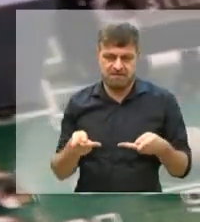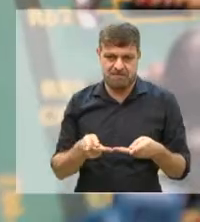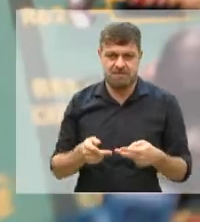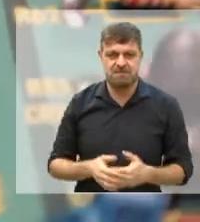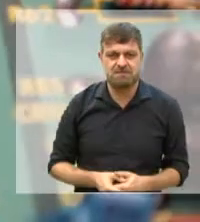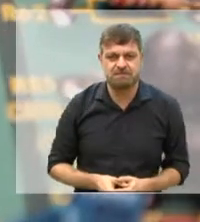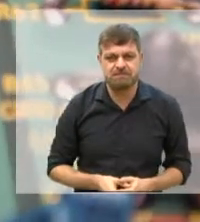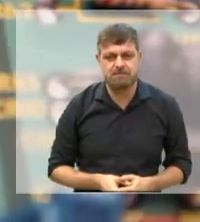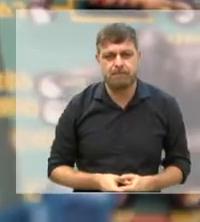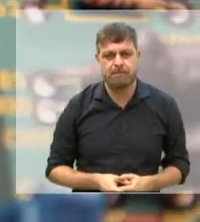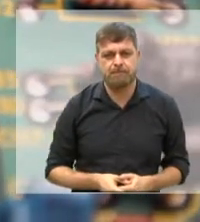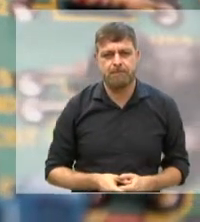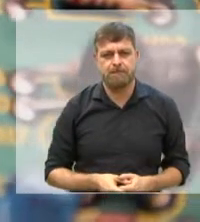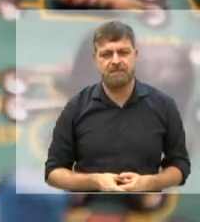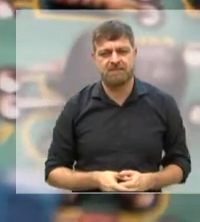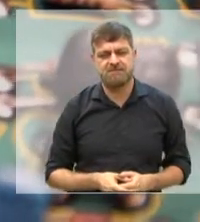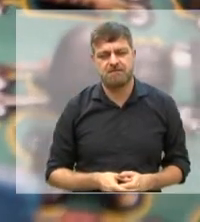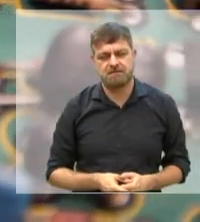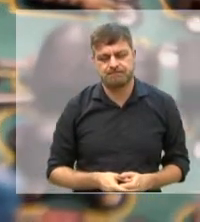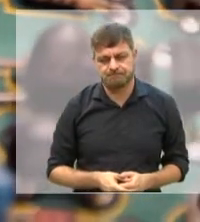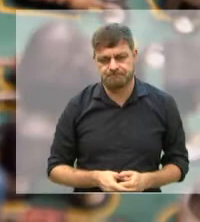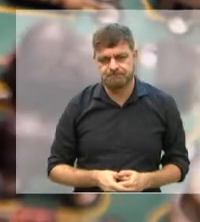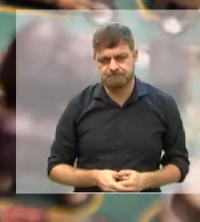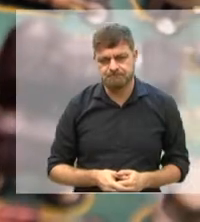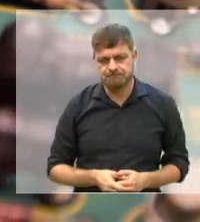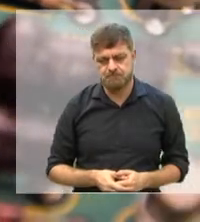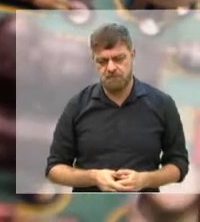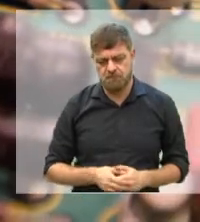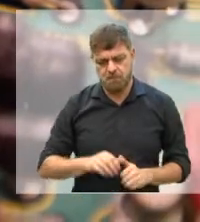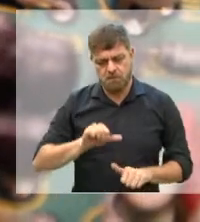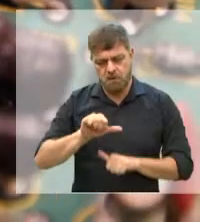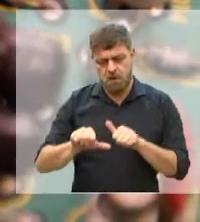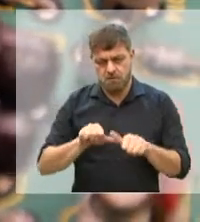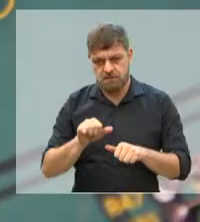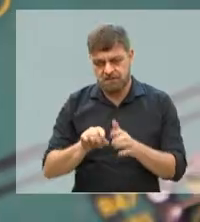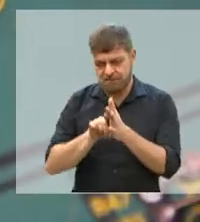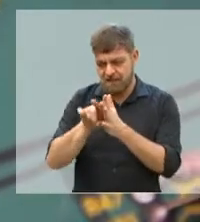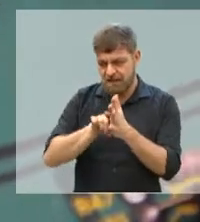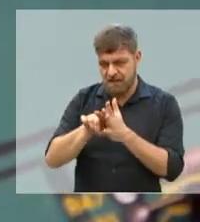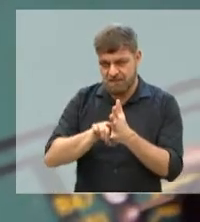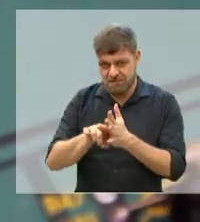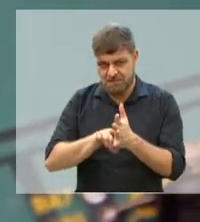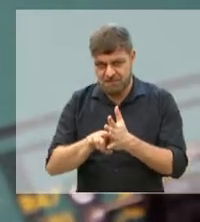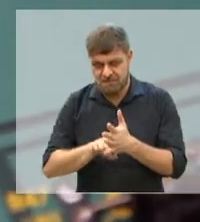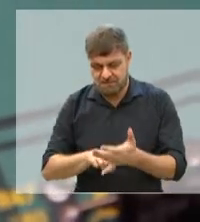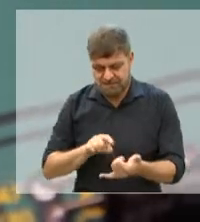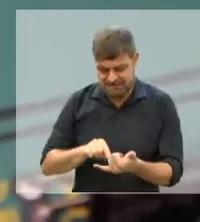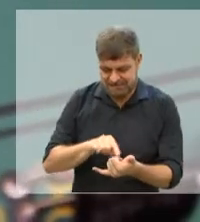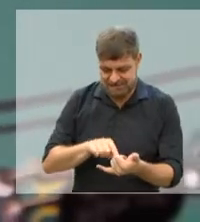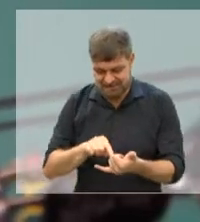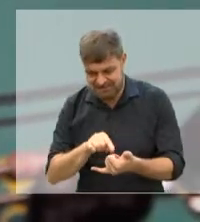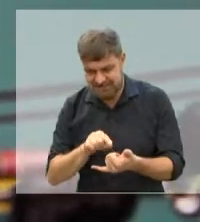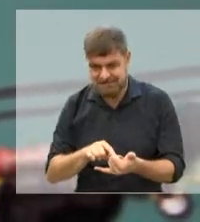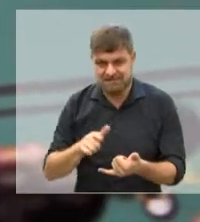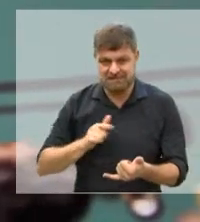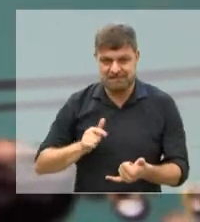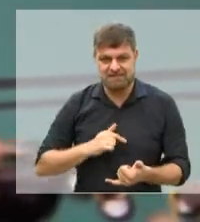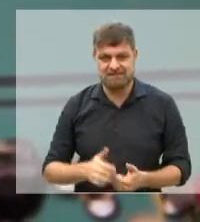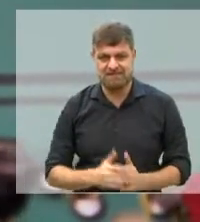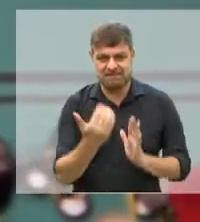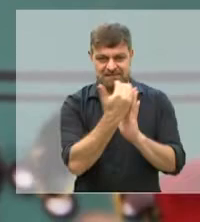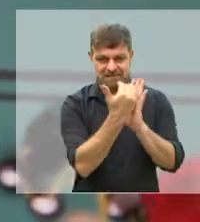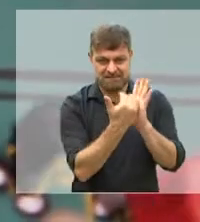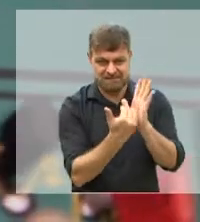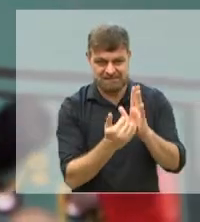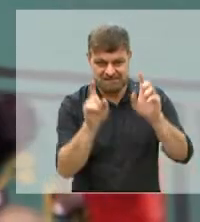equivalente. E a gente disse, em vez de ele ficar procurando Pokémon, ele que põe o programa